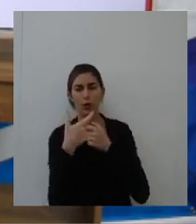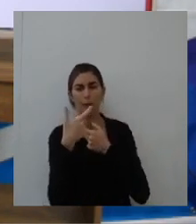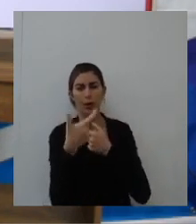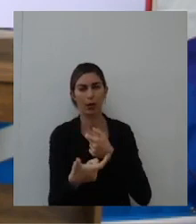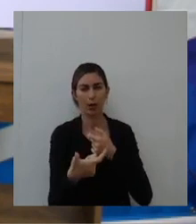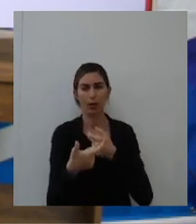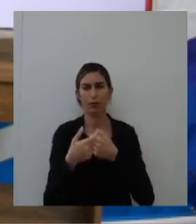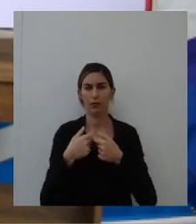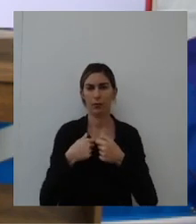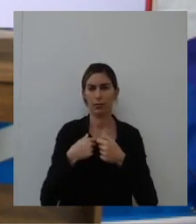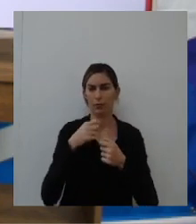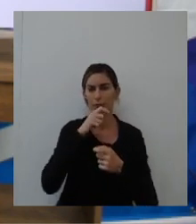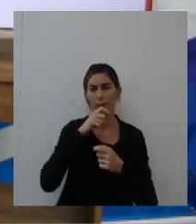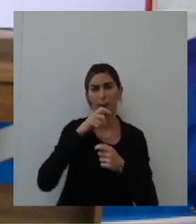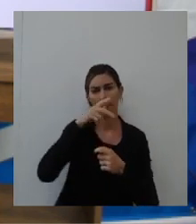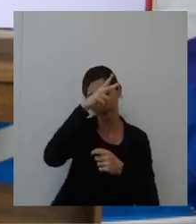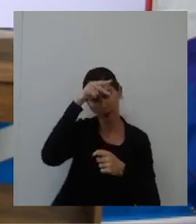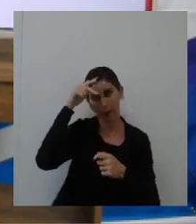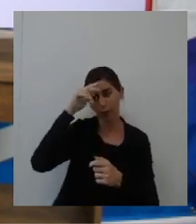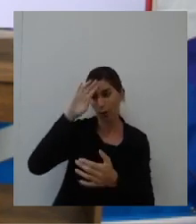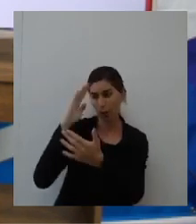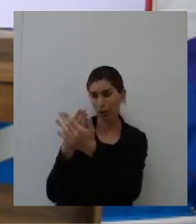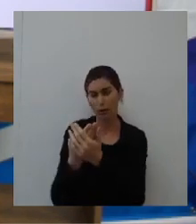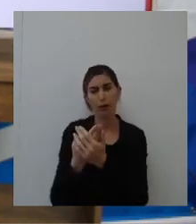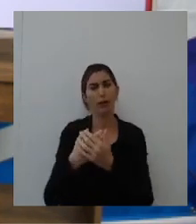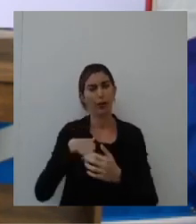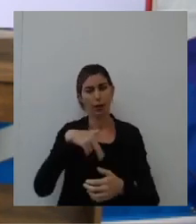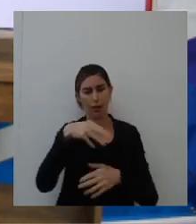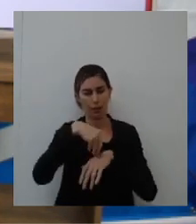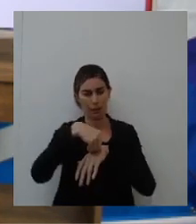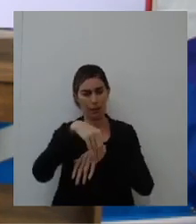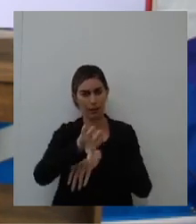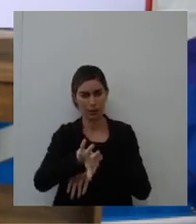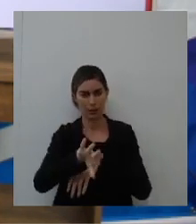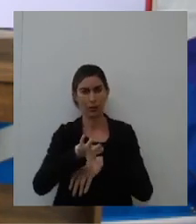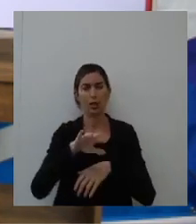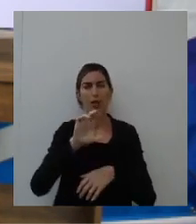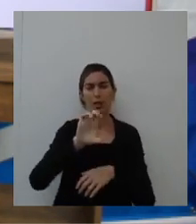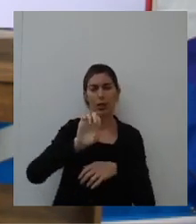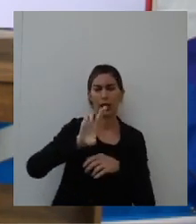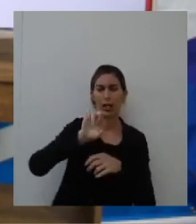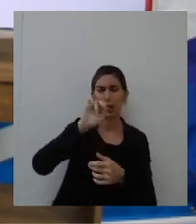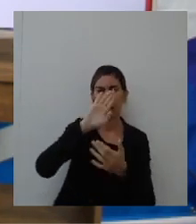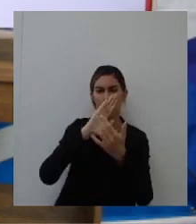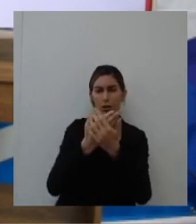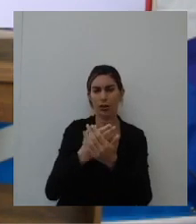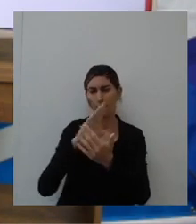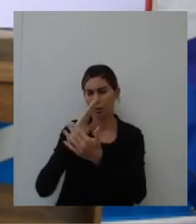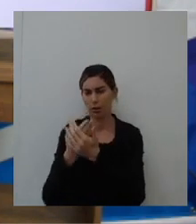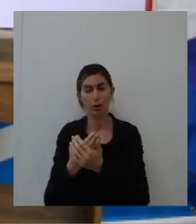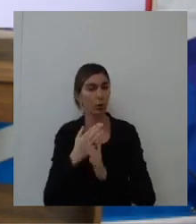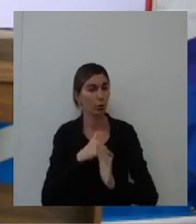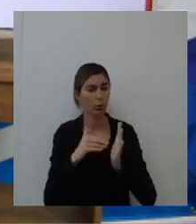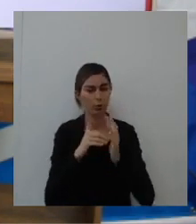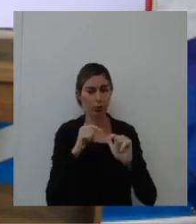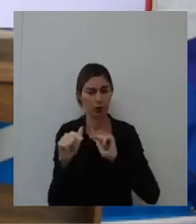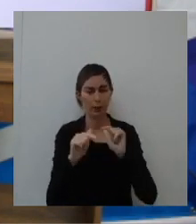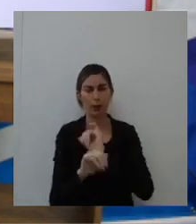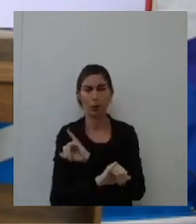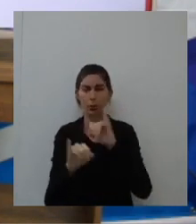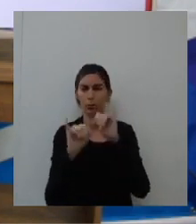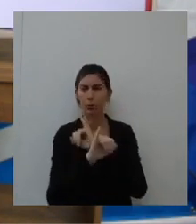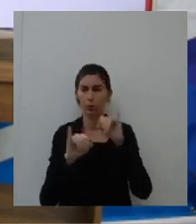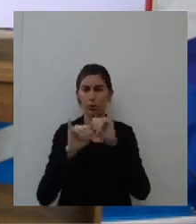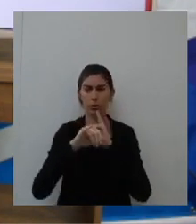do prefeito para dar credibilidade ao fato que ele quer passar. Credibilidade é tudo quando a gente está trabalhando com